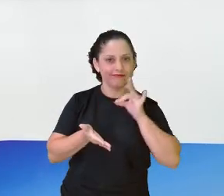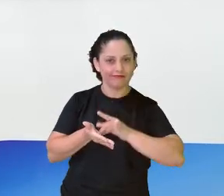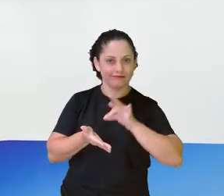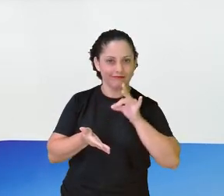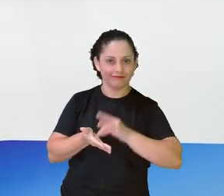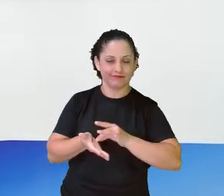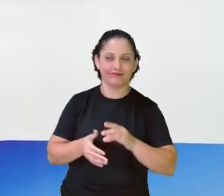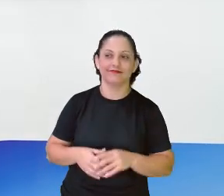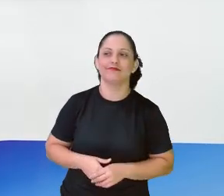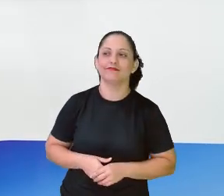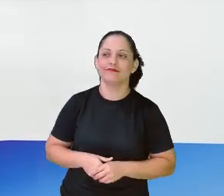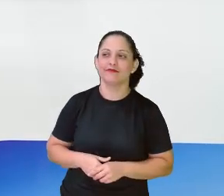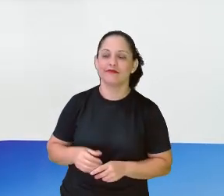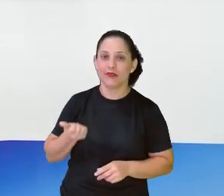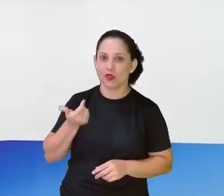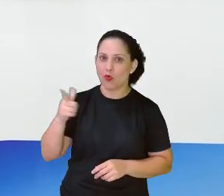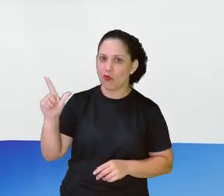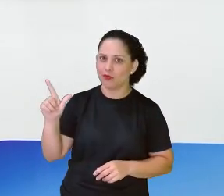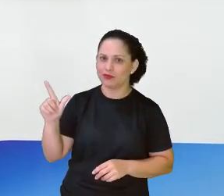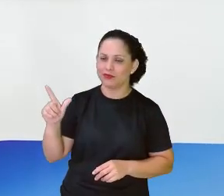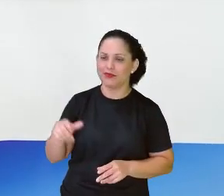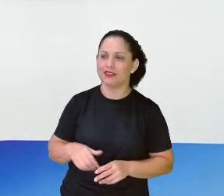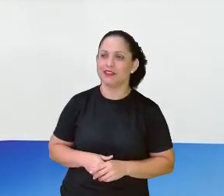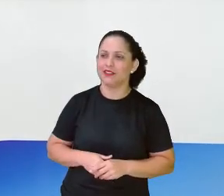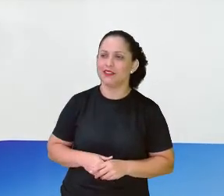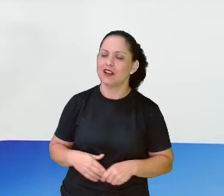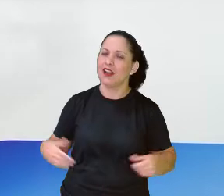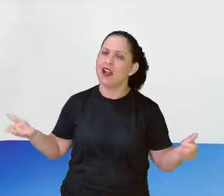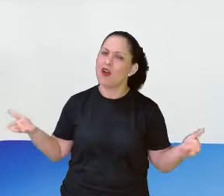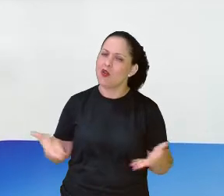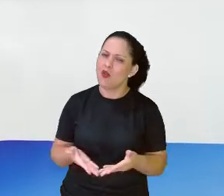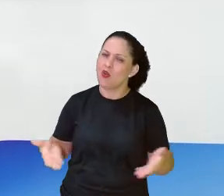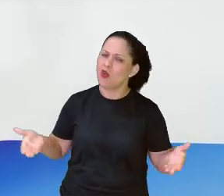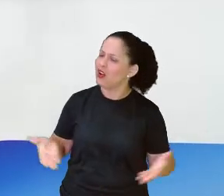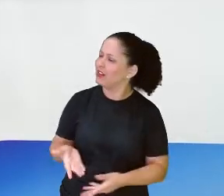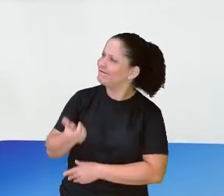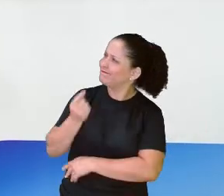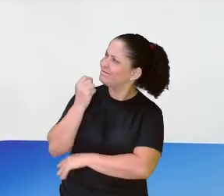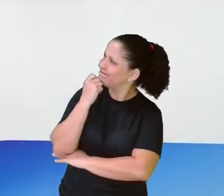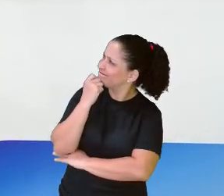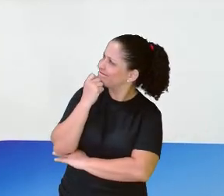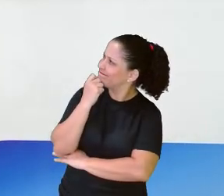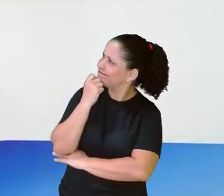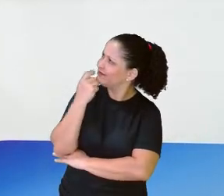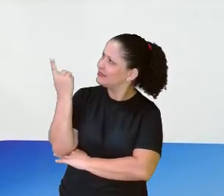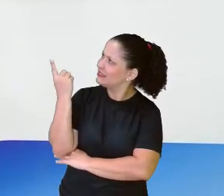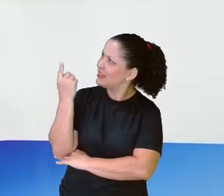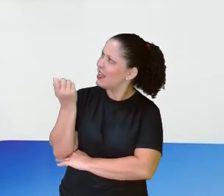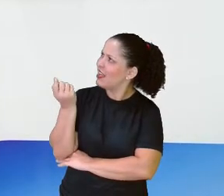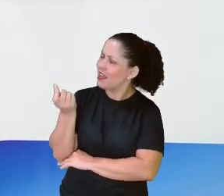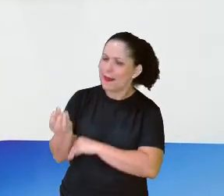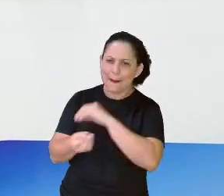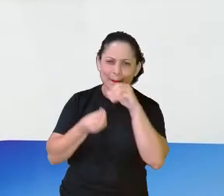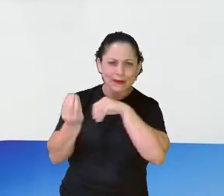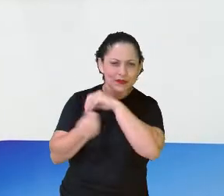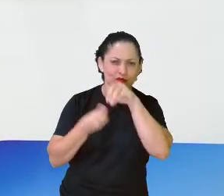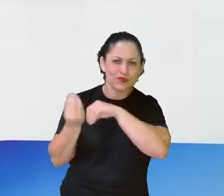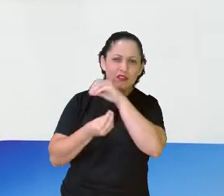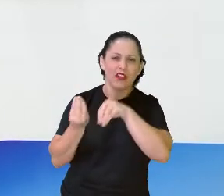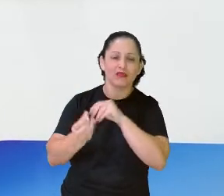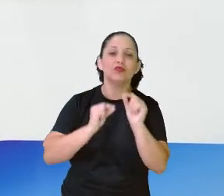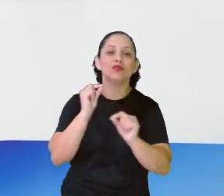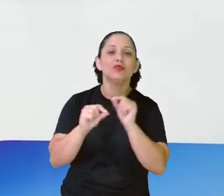demais. Vamos para mais uma. Professor, agora os destaques estão todos aleatórios. O que é que eu vou